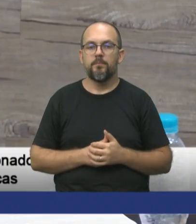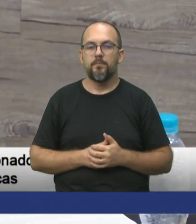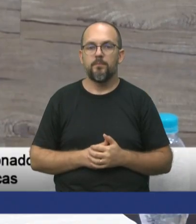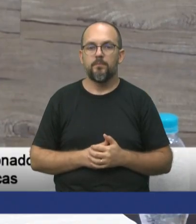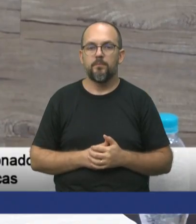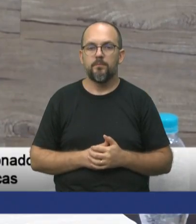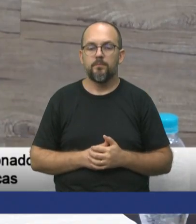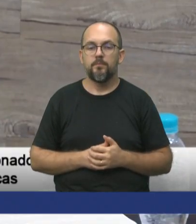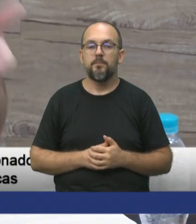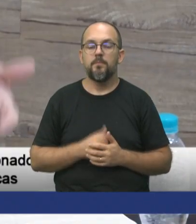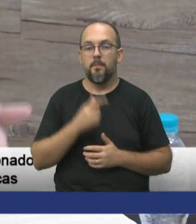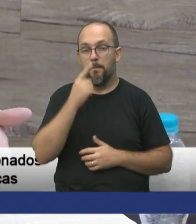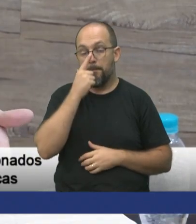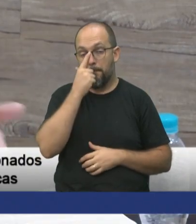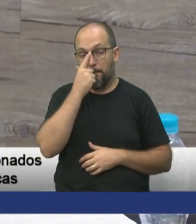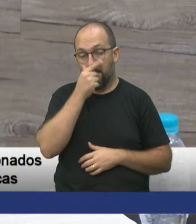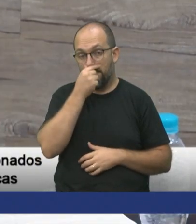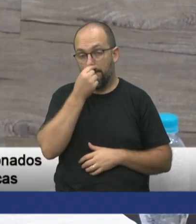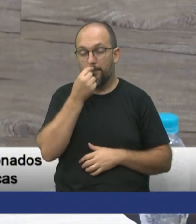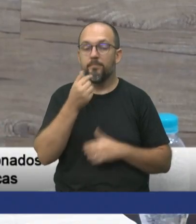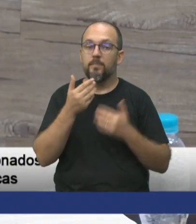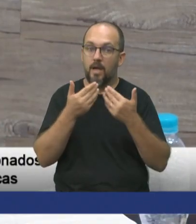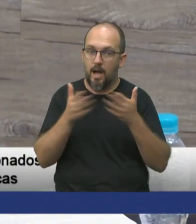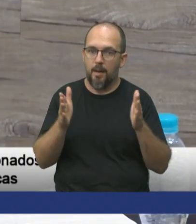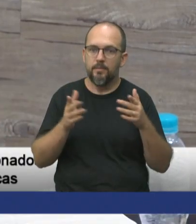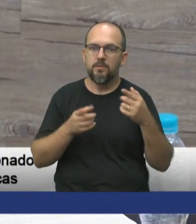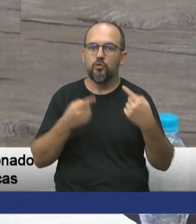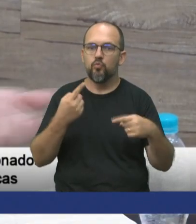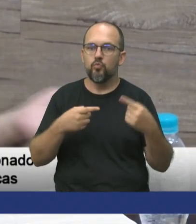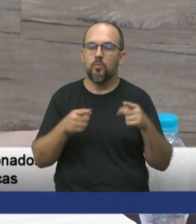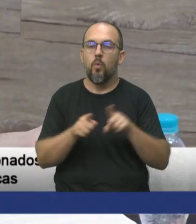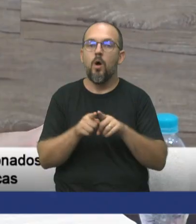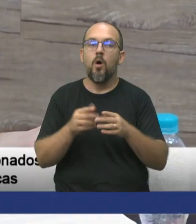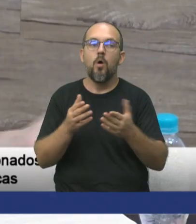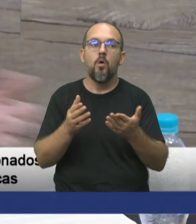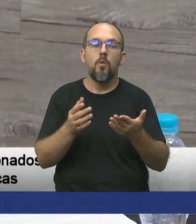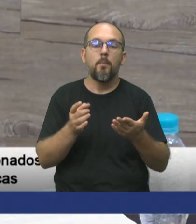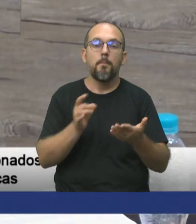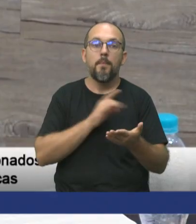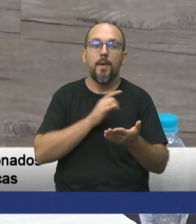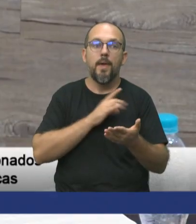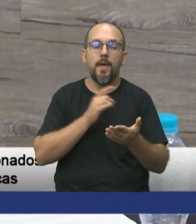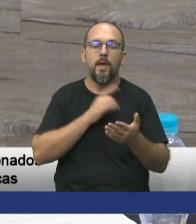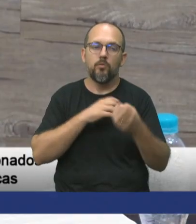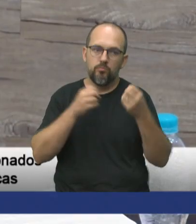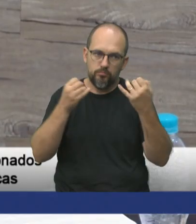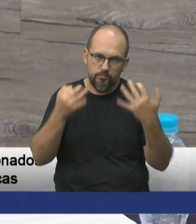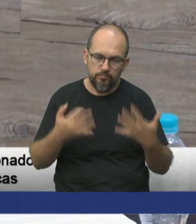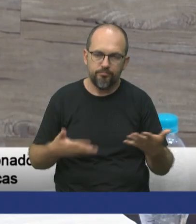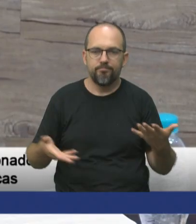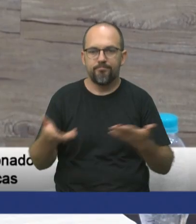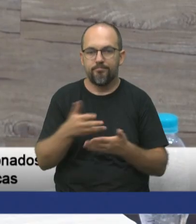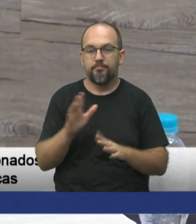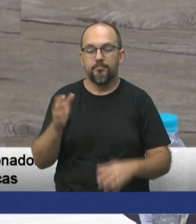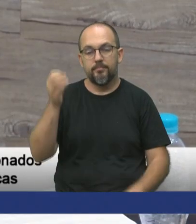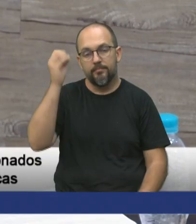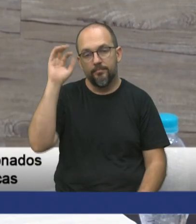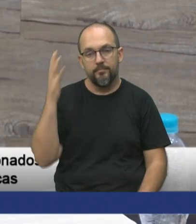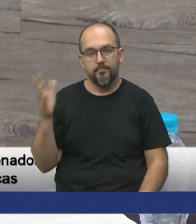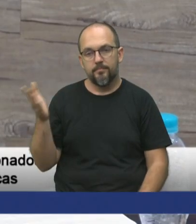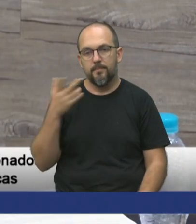Então, a gente abre essa discussão justamente para colocar esses medos. Mas quando a doutora Daniela coloca,